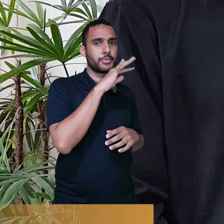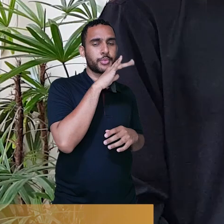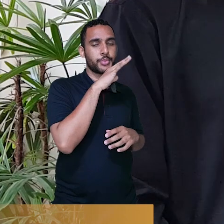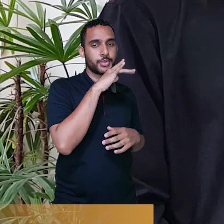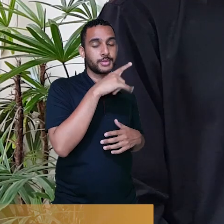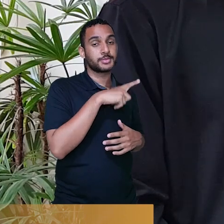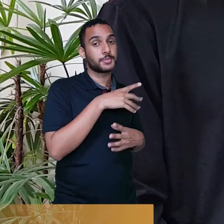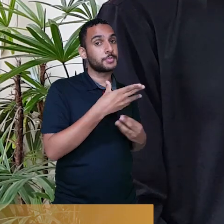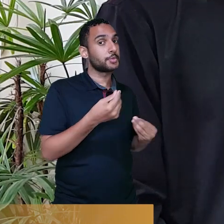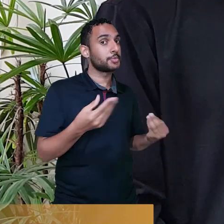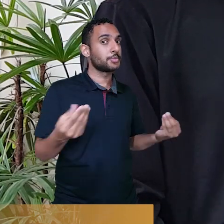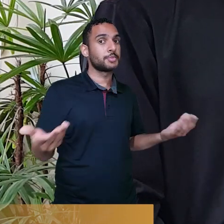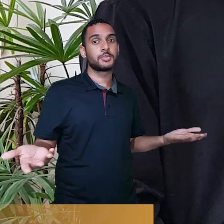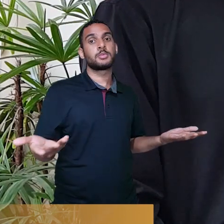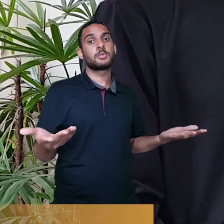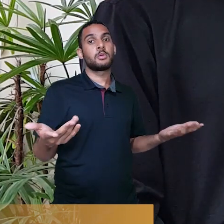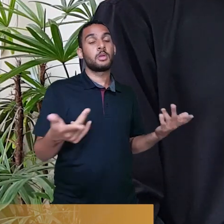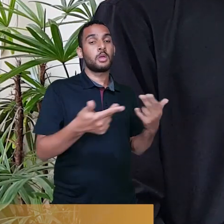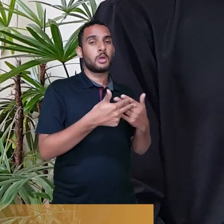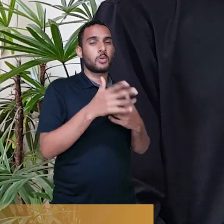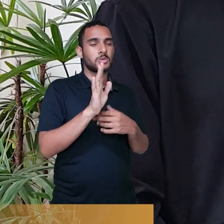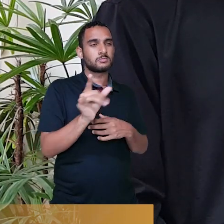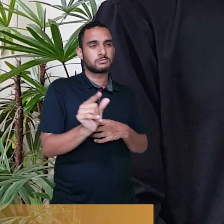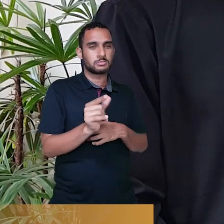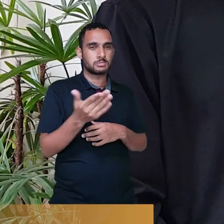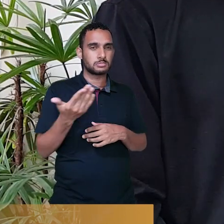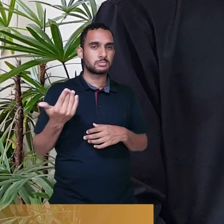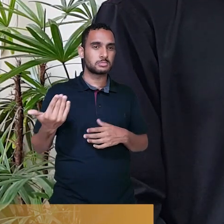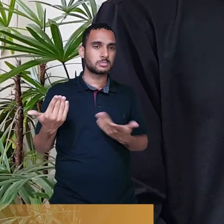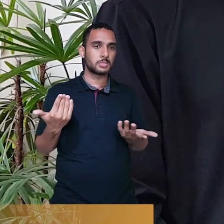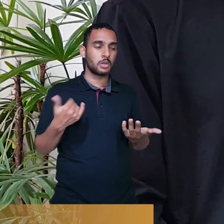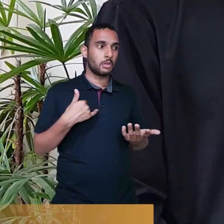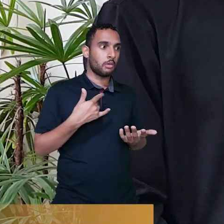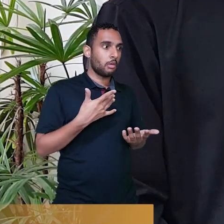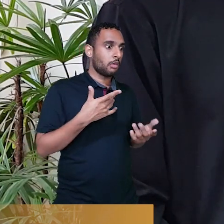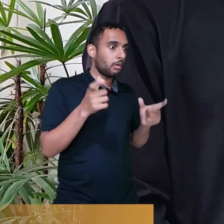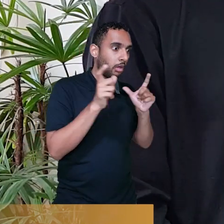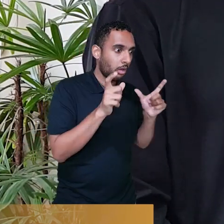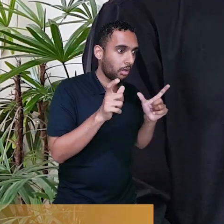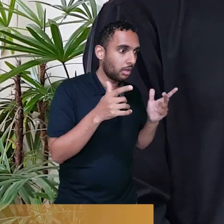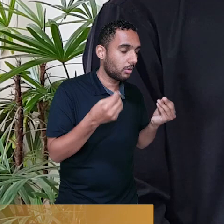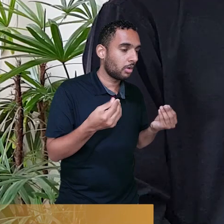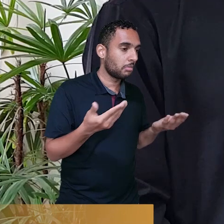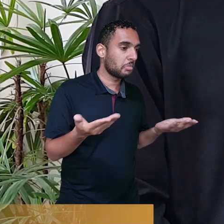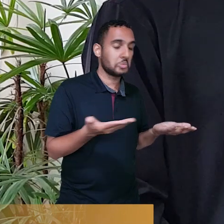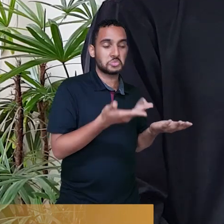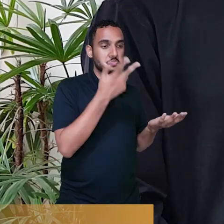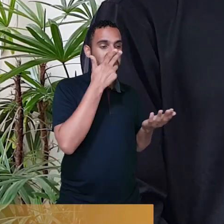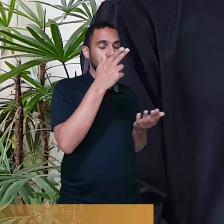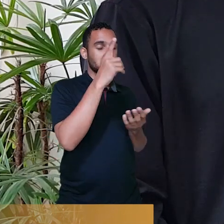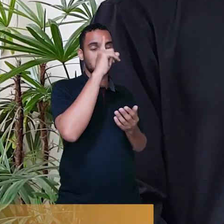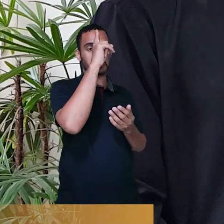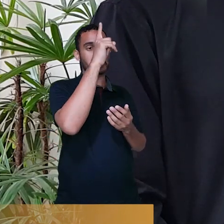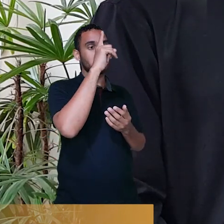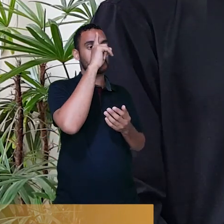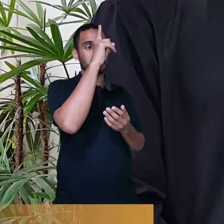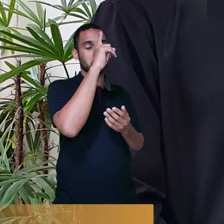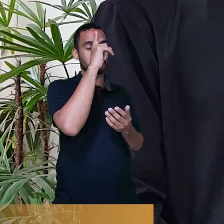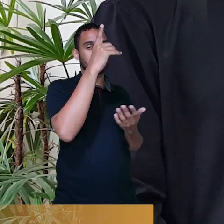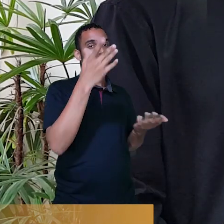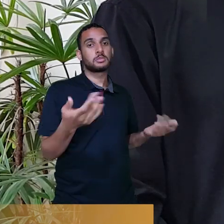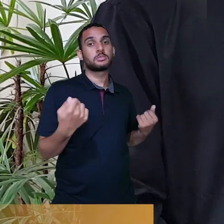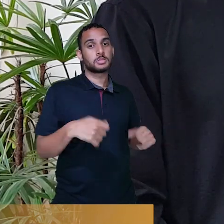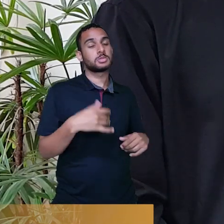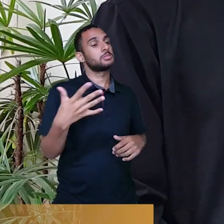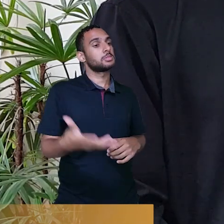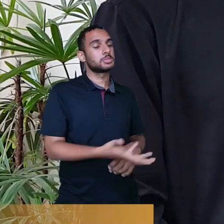valores inclusive coisas até pouco tempo considerado até aberrantes e nós precisamos